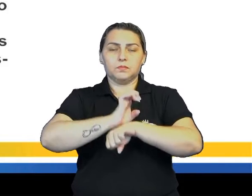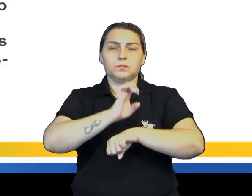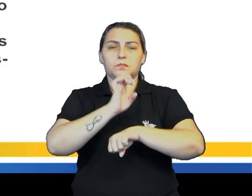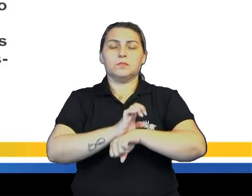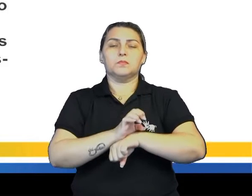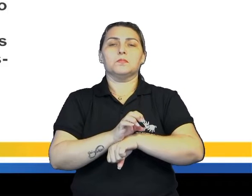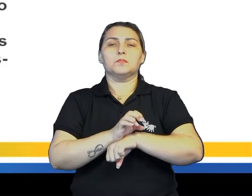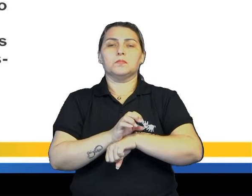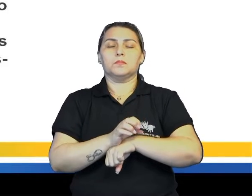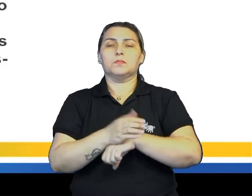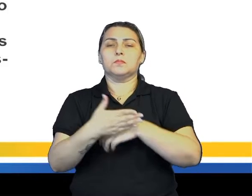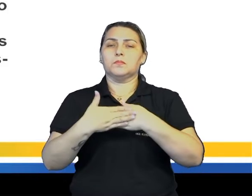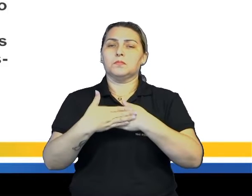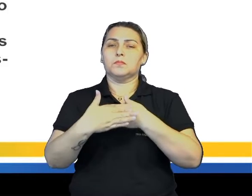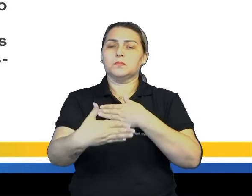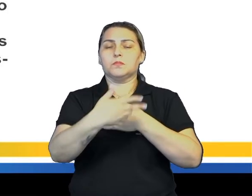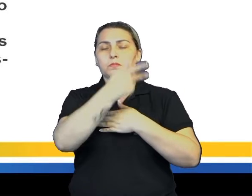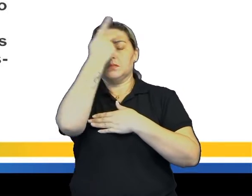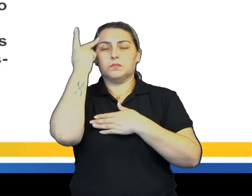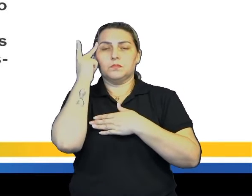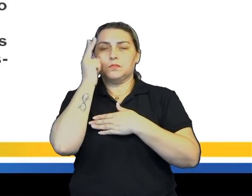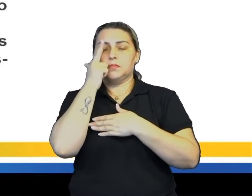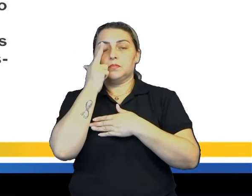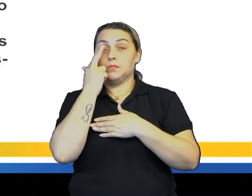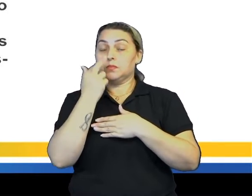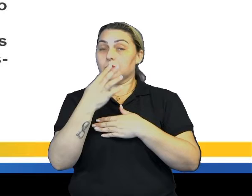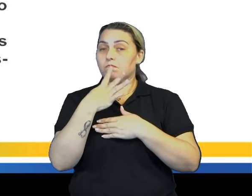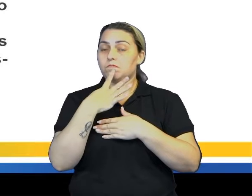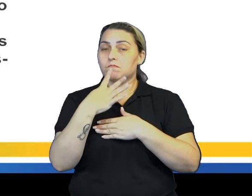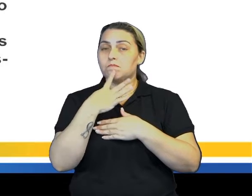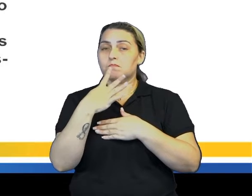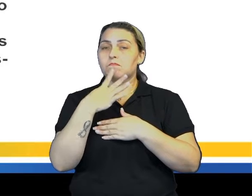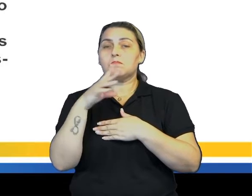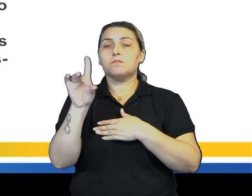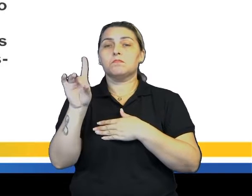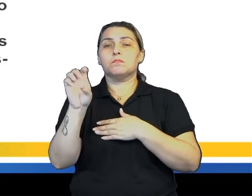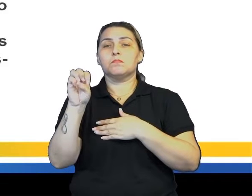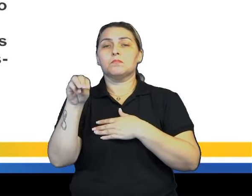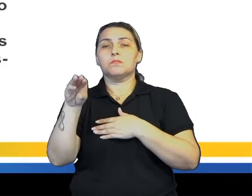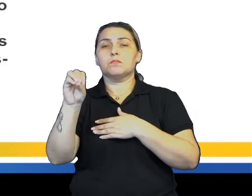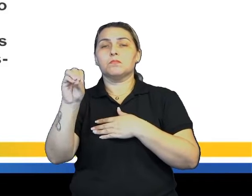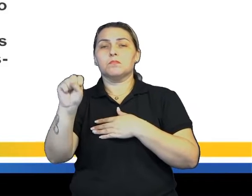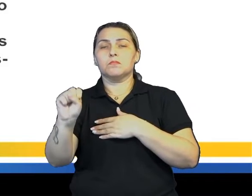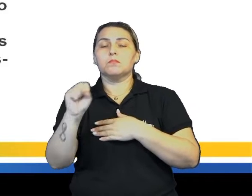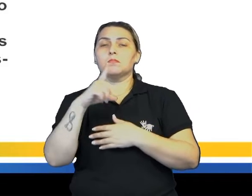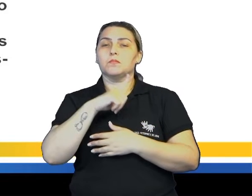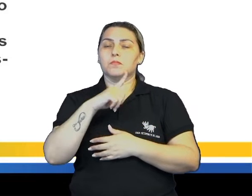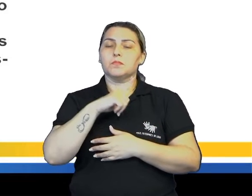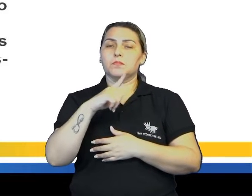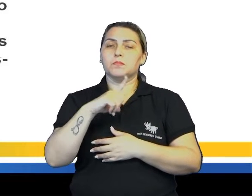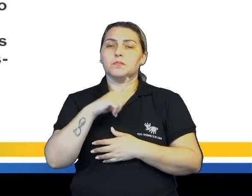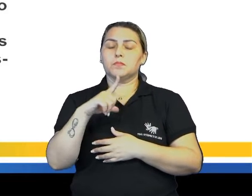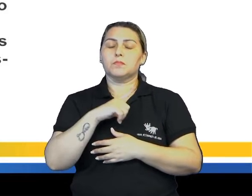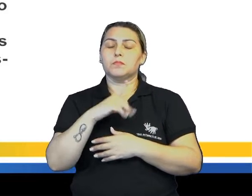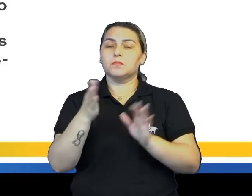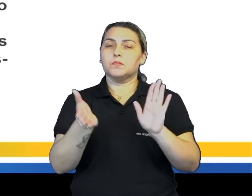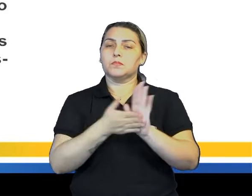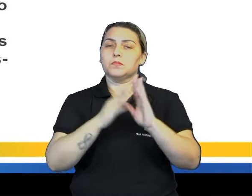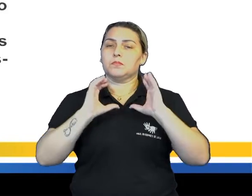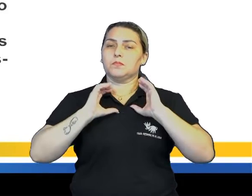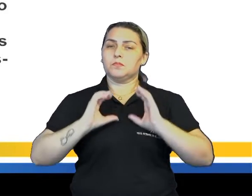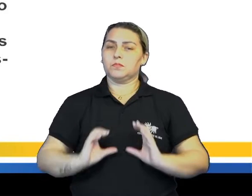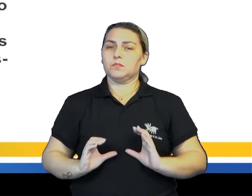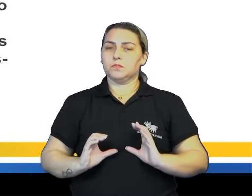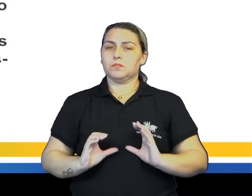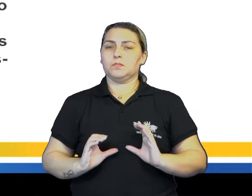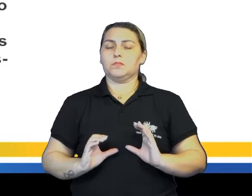eram regidos a partir dessas pessoas que eram conhecidos como demos, que elas tinham a titulação de cidadão.